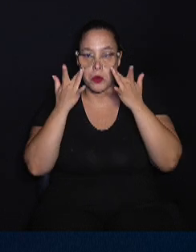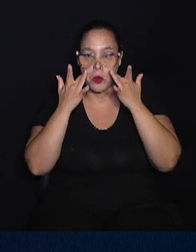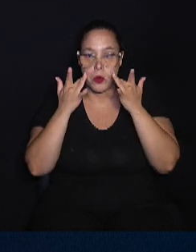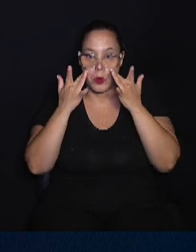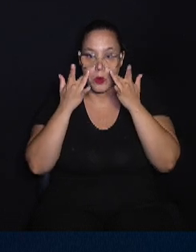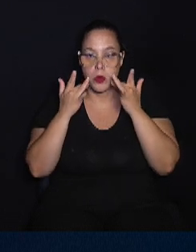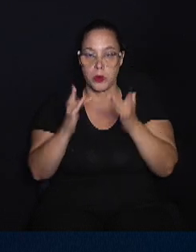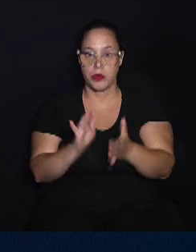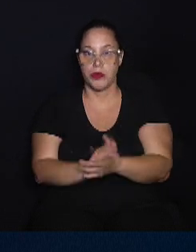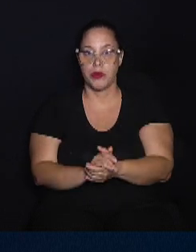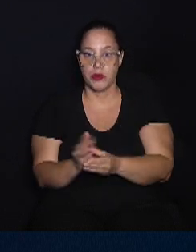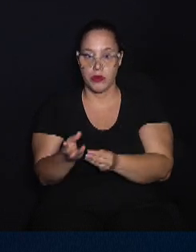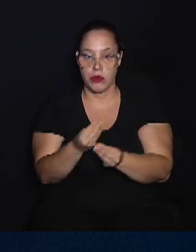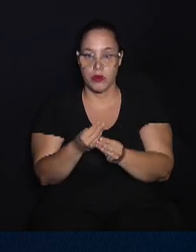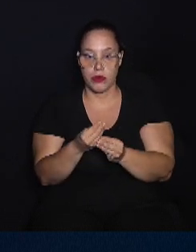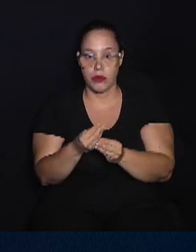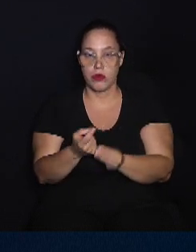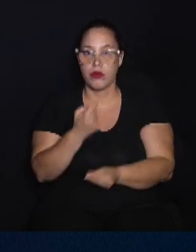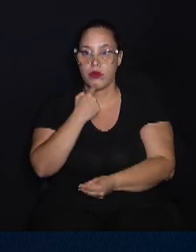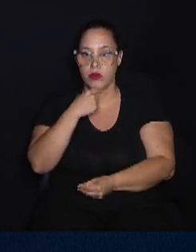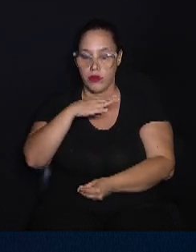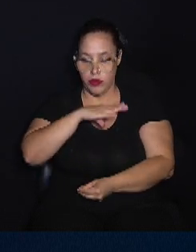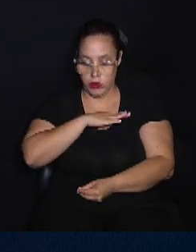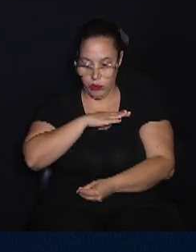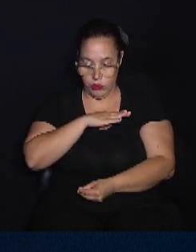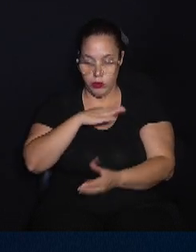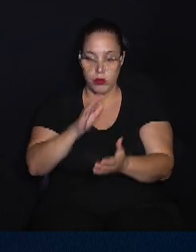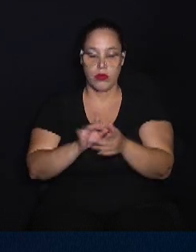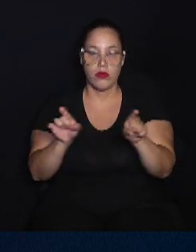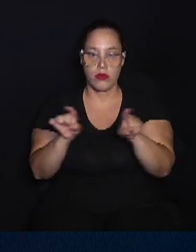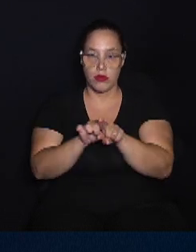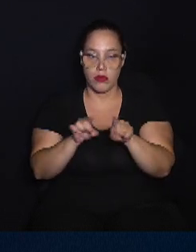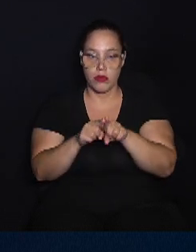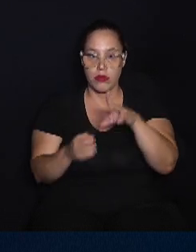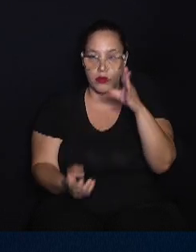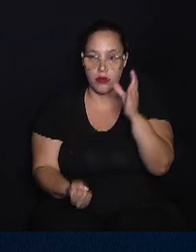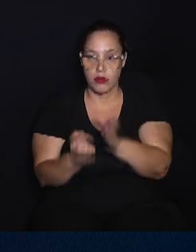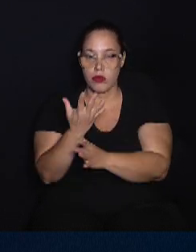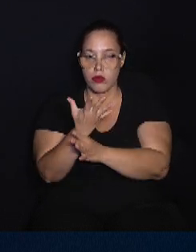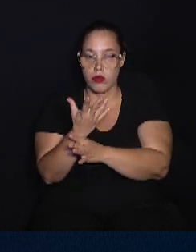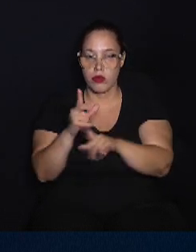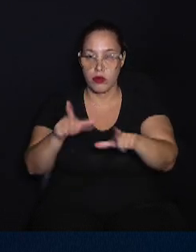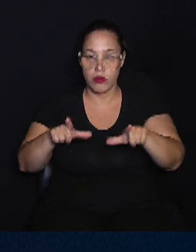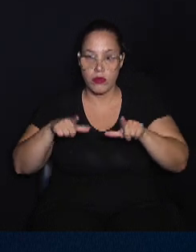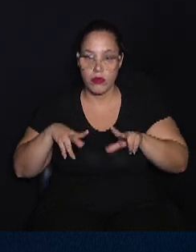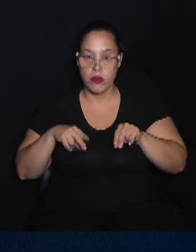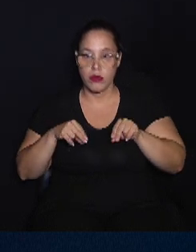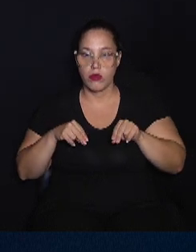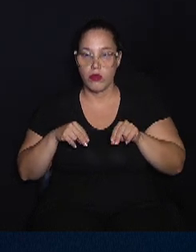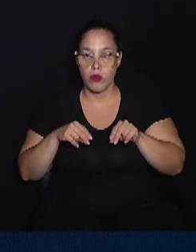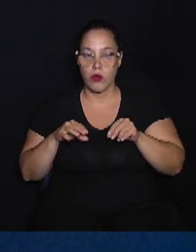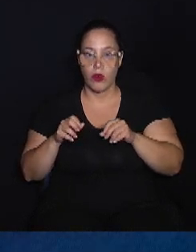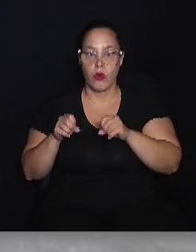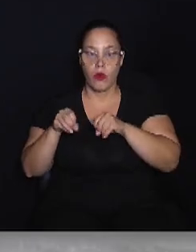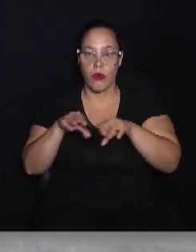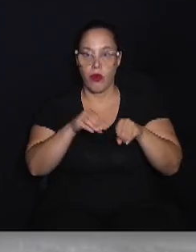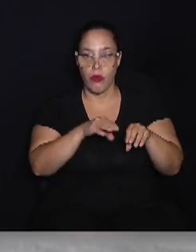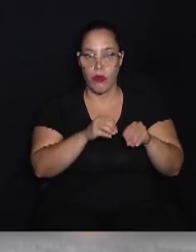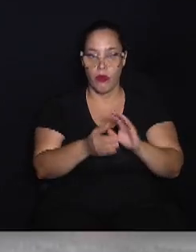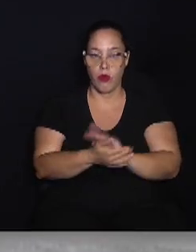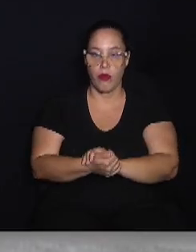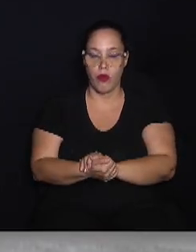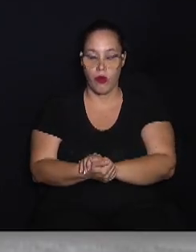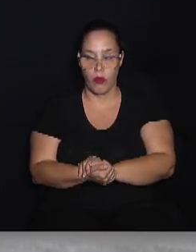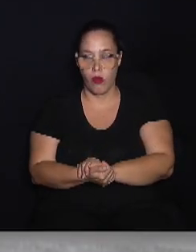da cena no município de Campinas e também cria o prêmio Campinas de formação de plateia